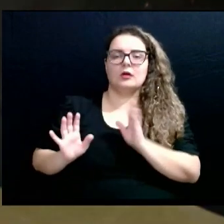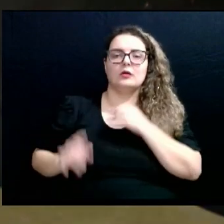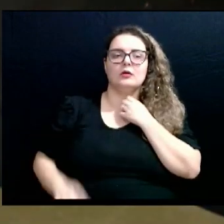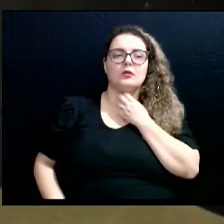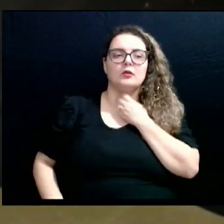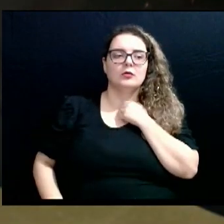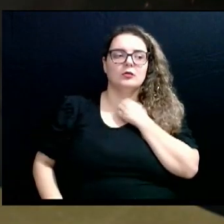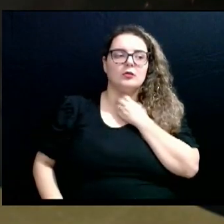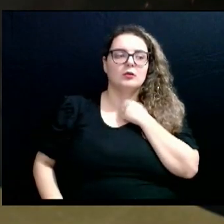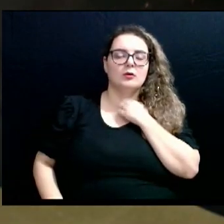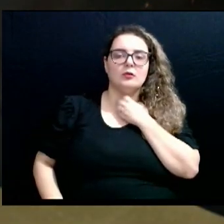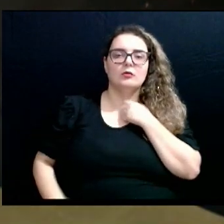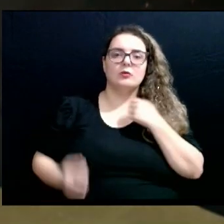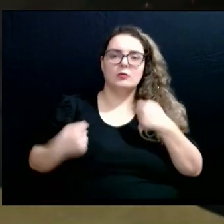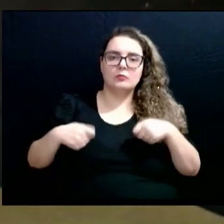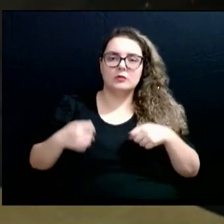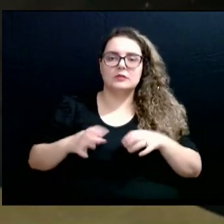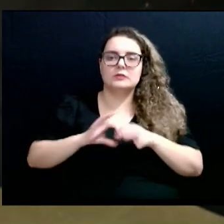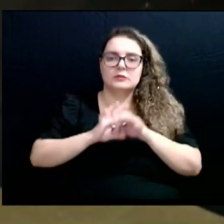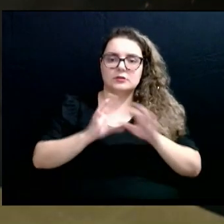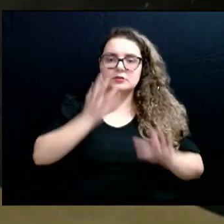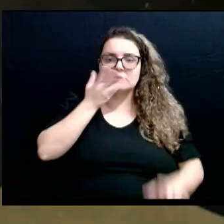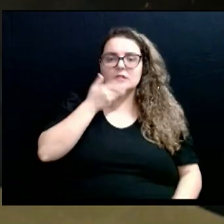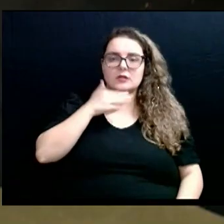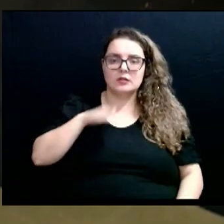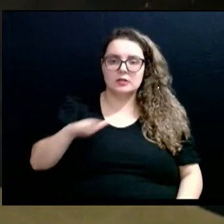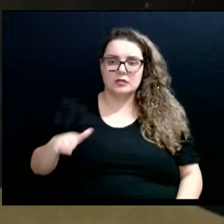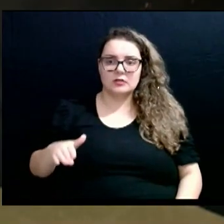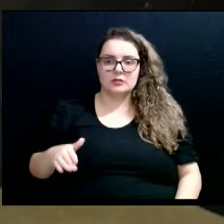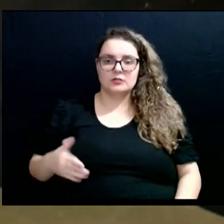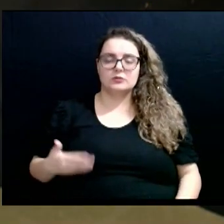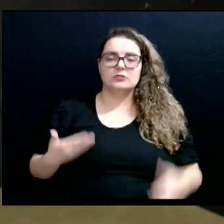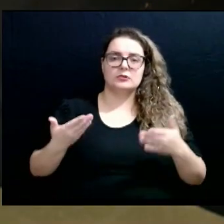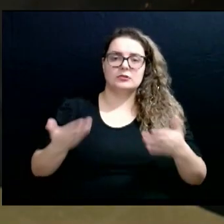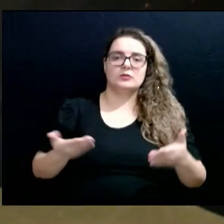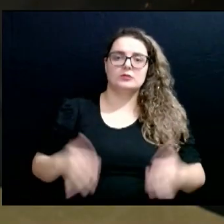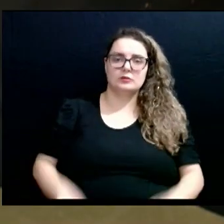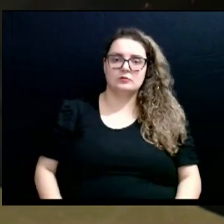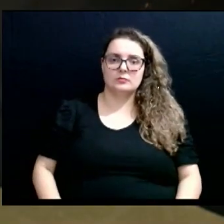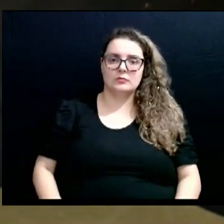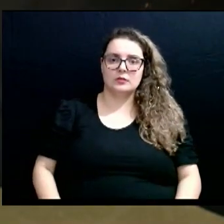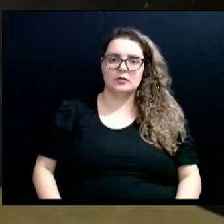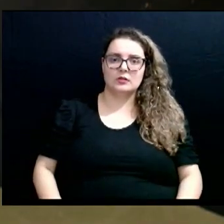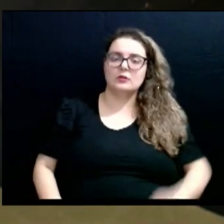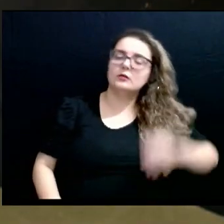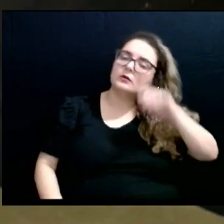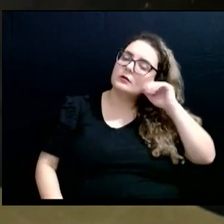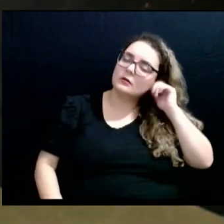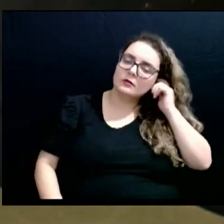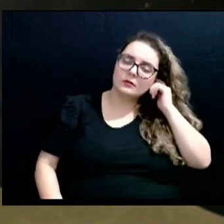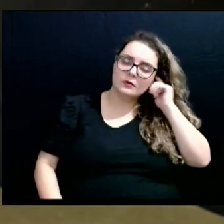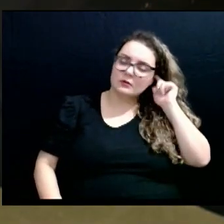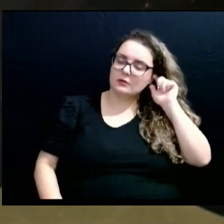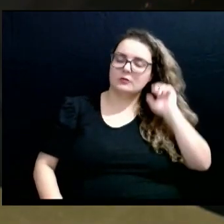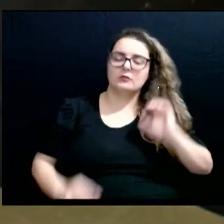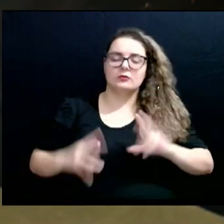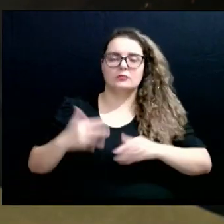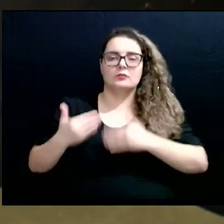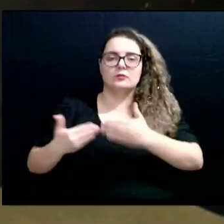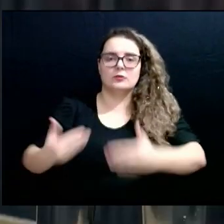deixar a criança trazer, né? Transbordar tudo que ela viveu ali dentro daquela